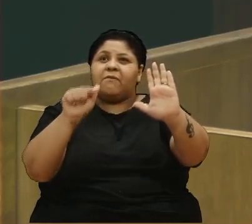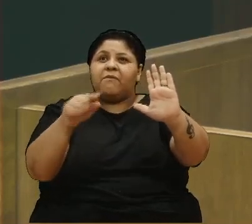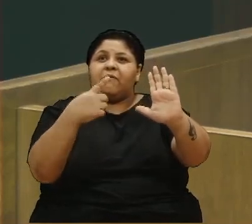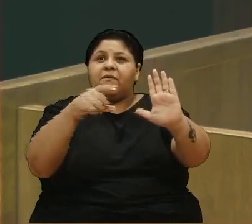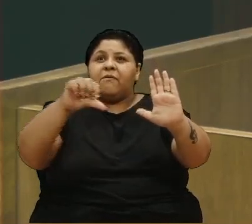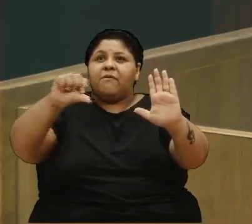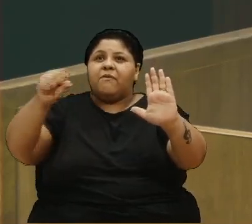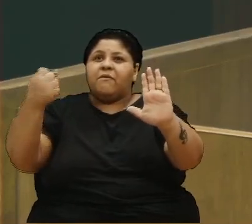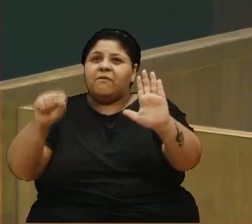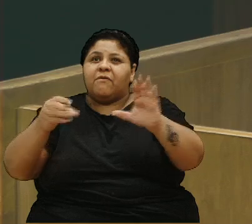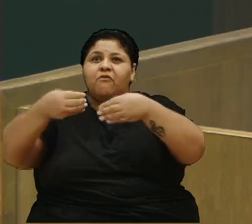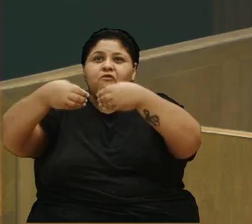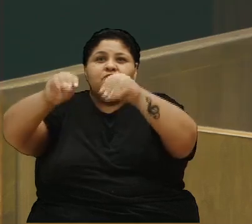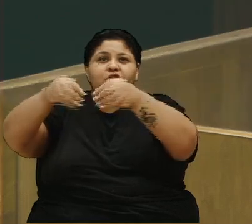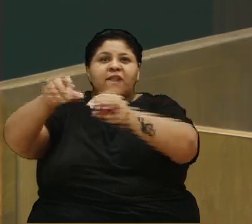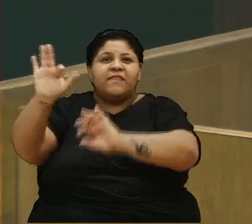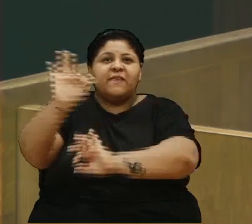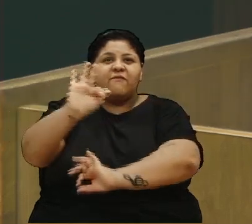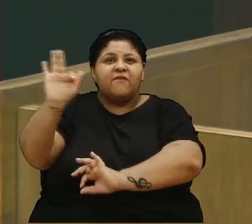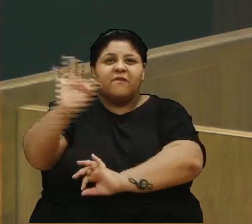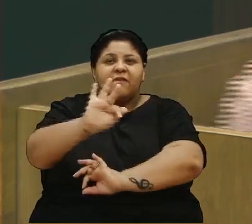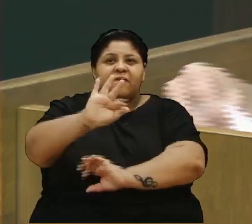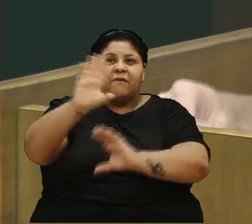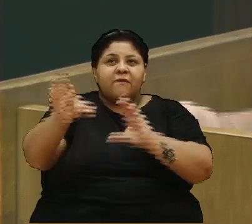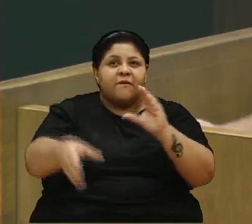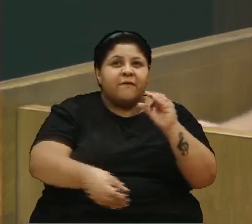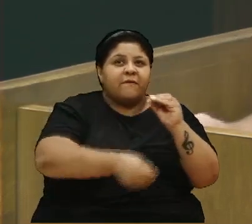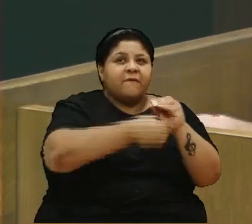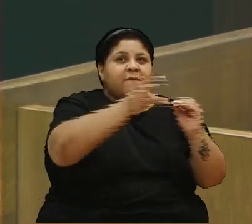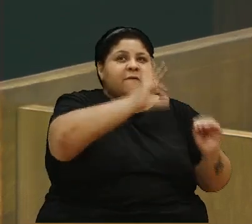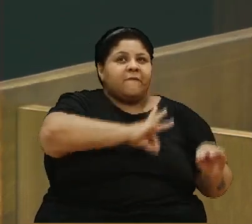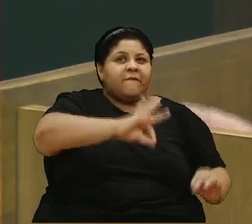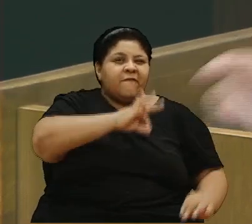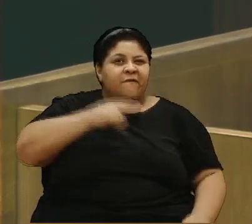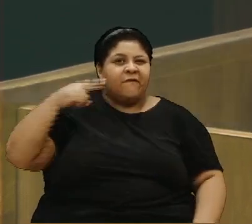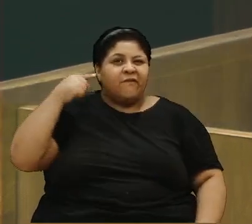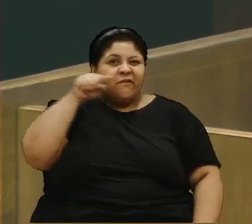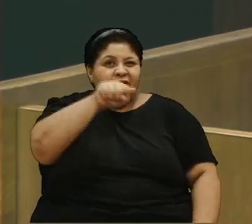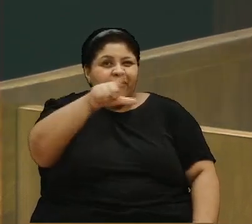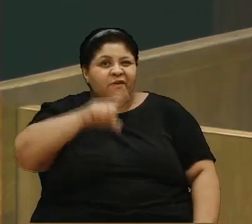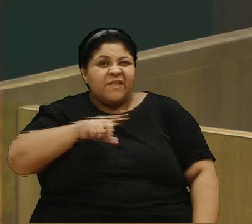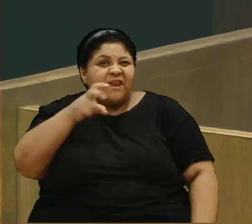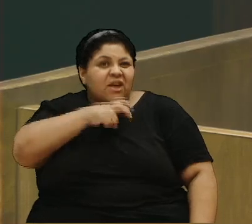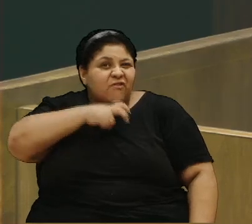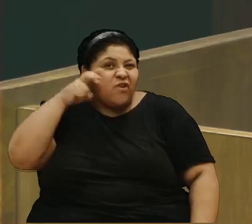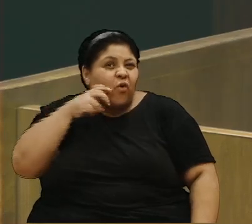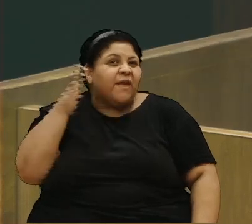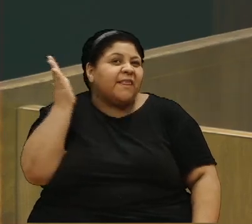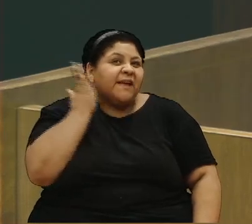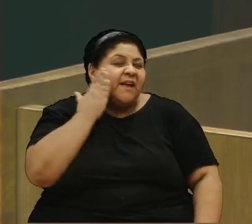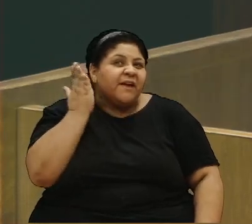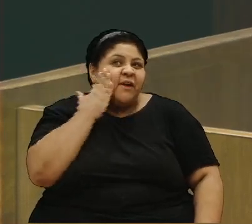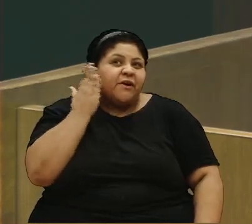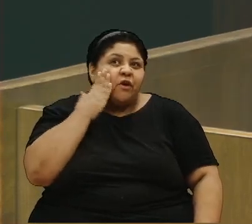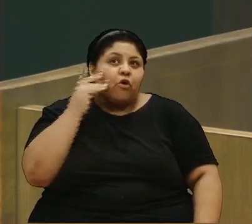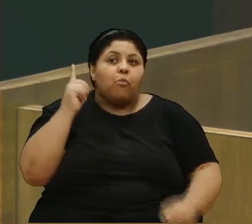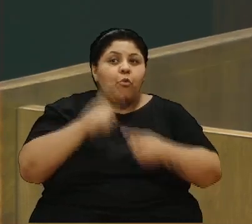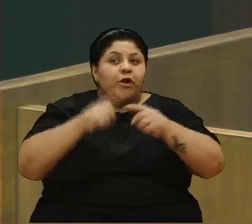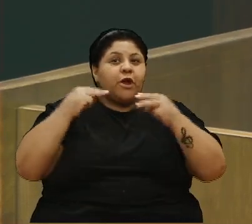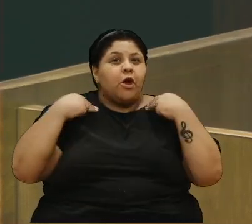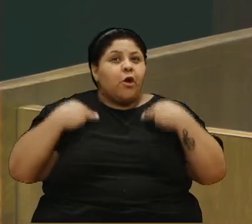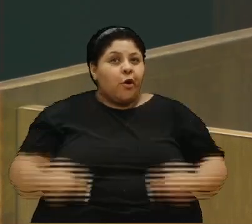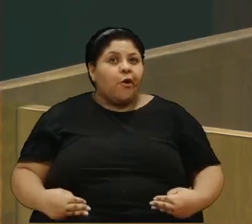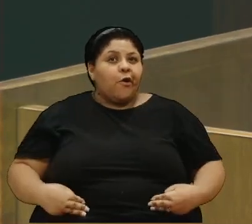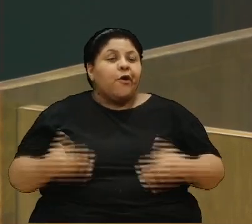20.198, folha de fevereiro, mais o salário de vereador, o senhor teria que ter vergonha na cara por uma questão moral e